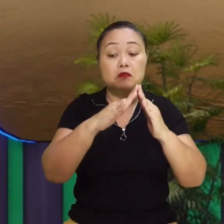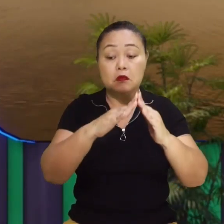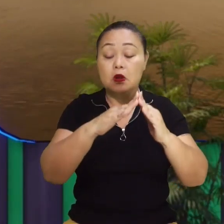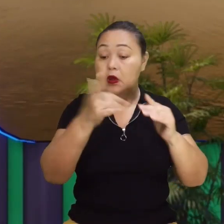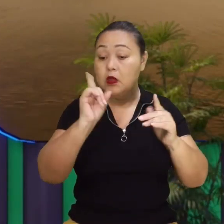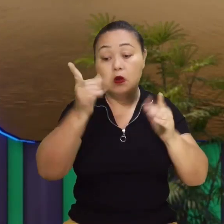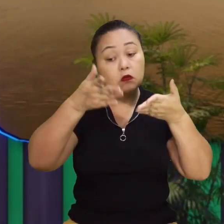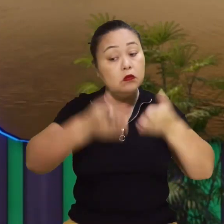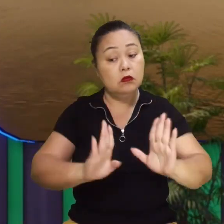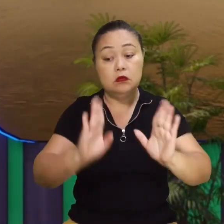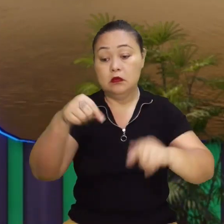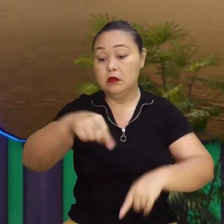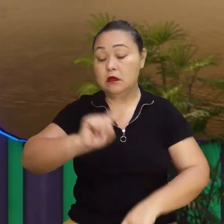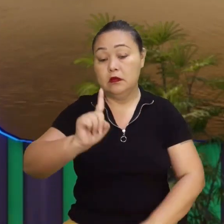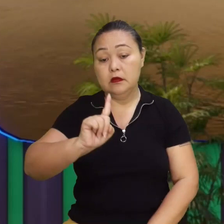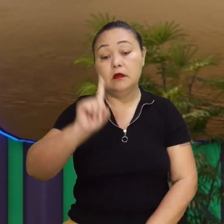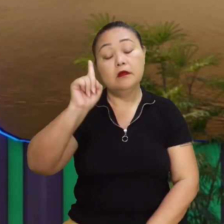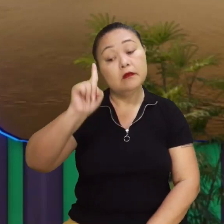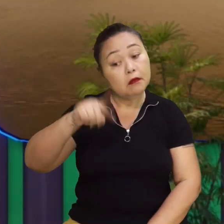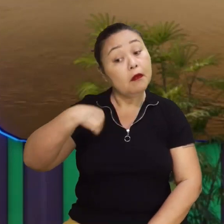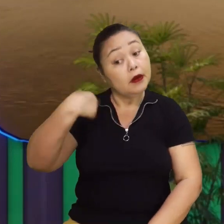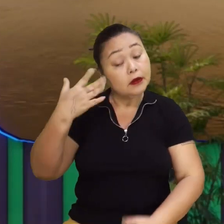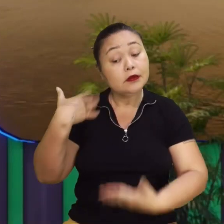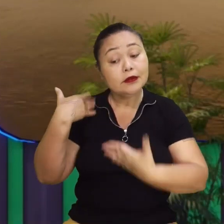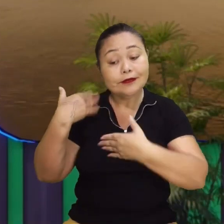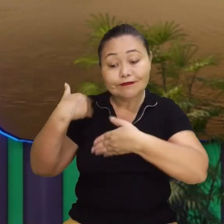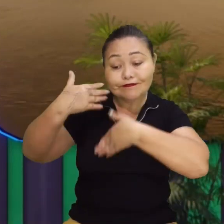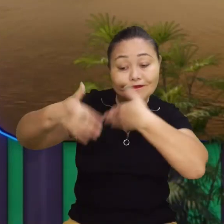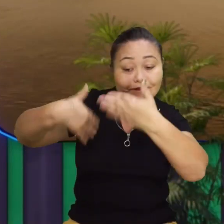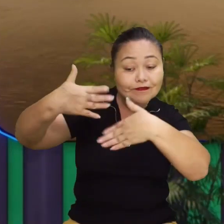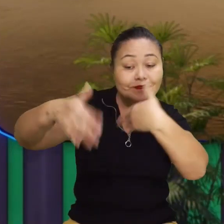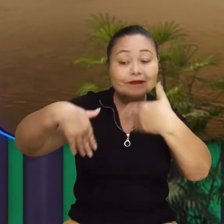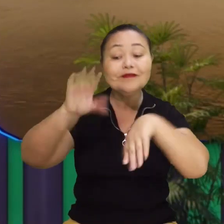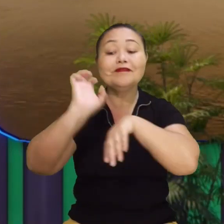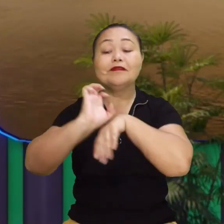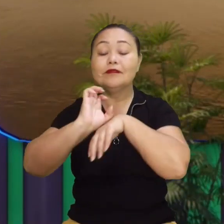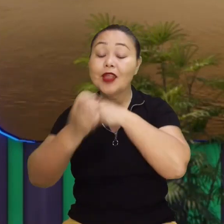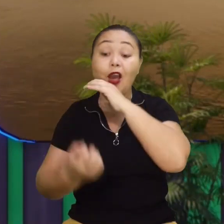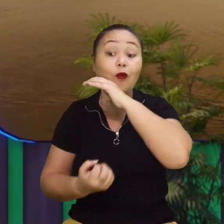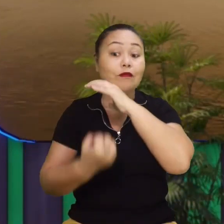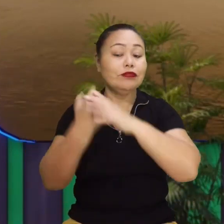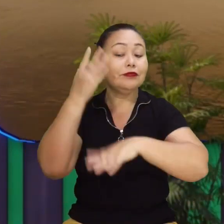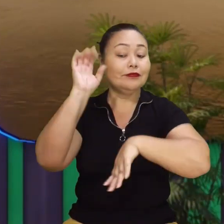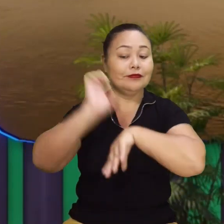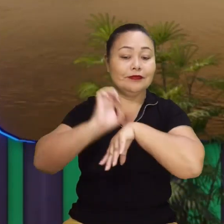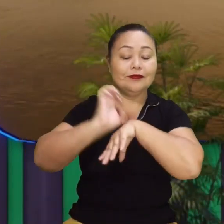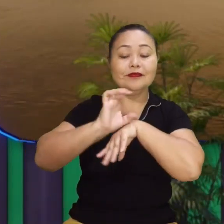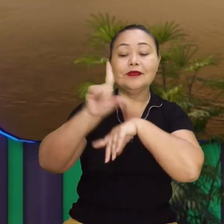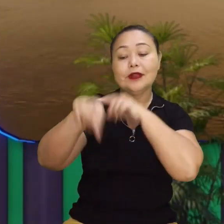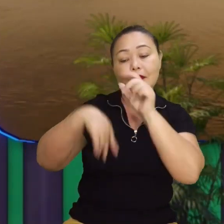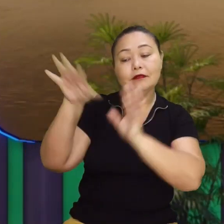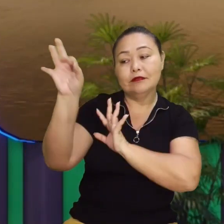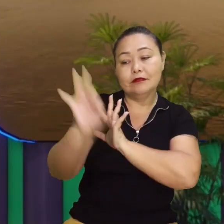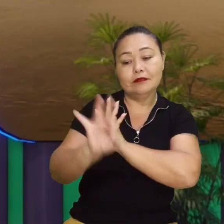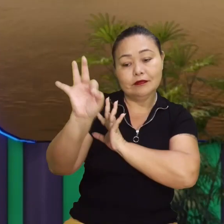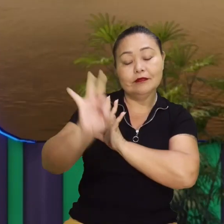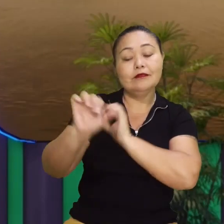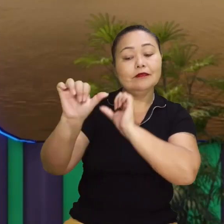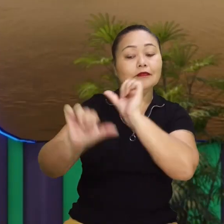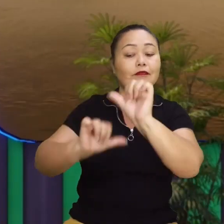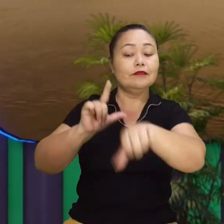nascer aqui OK beleza mas assim que se constrói um estado OK daqui a pouco vai essa estatística muda E